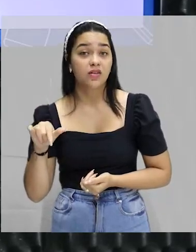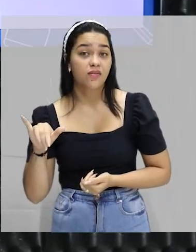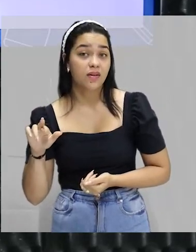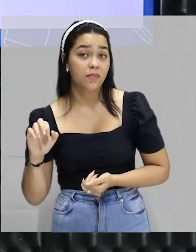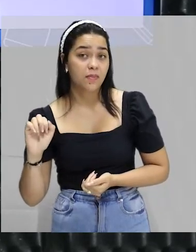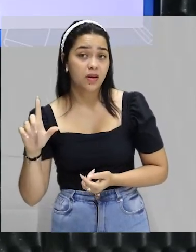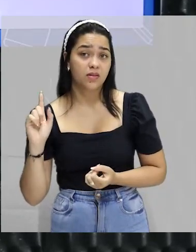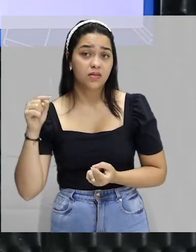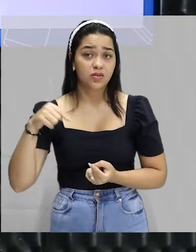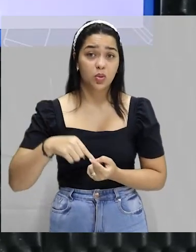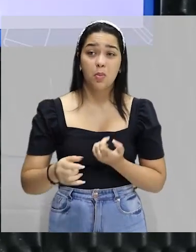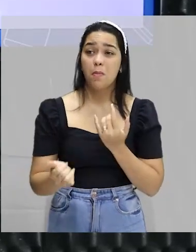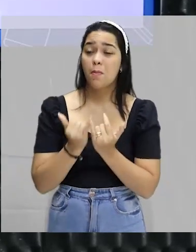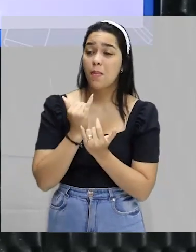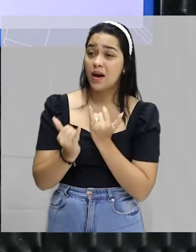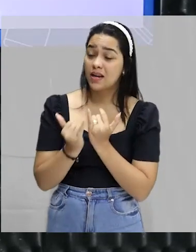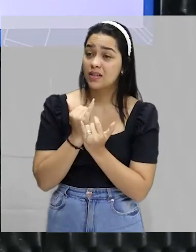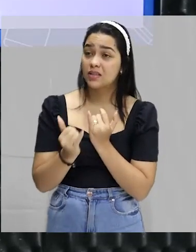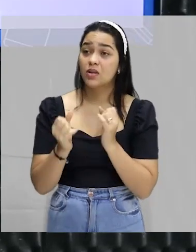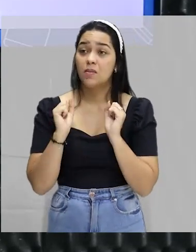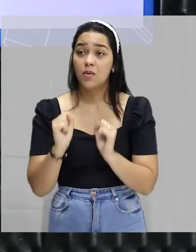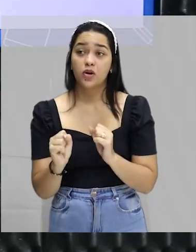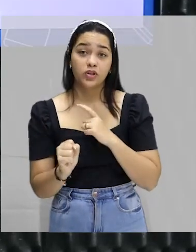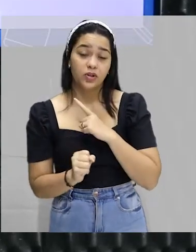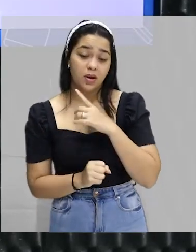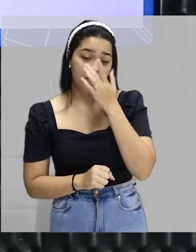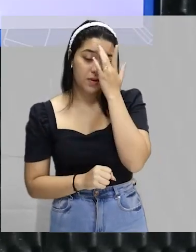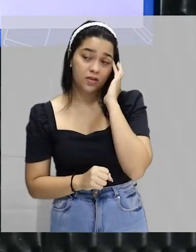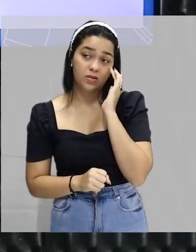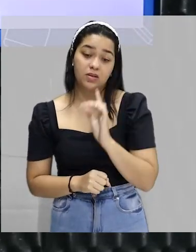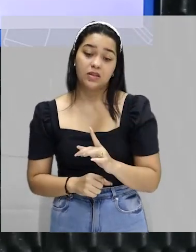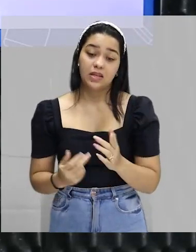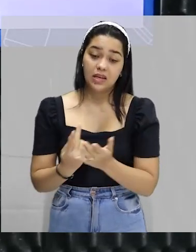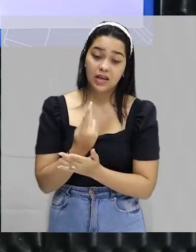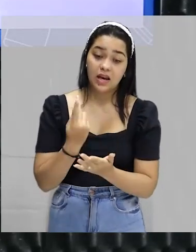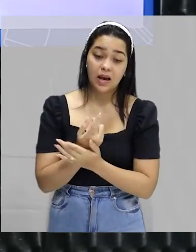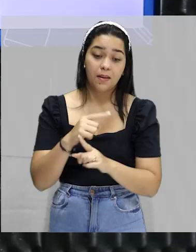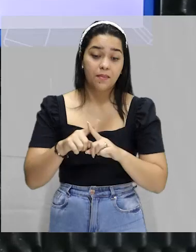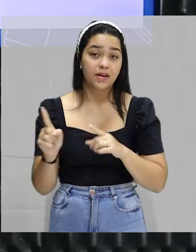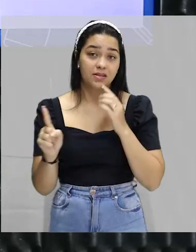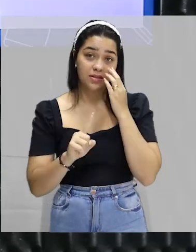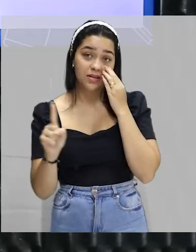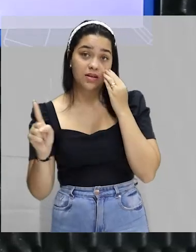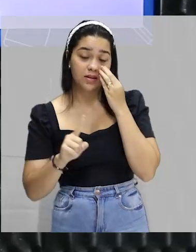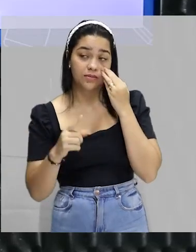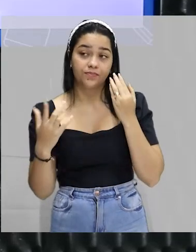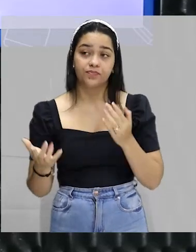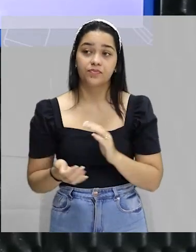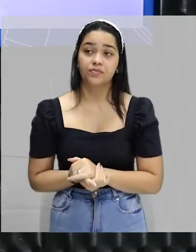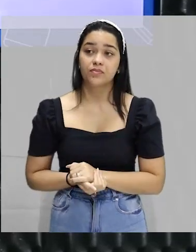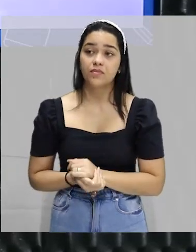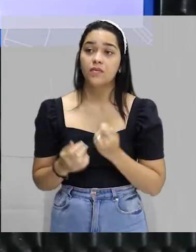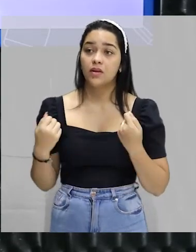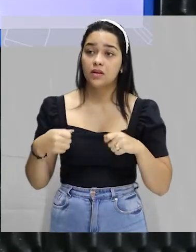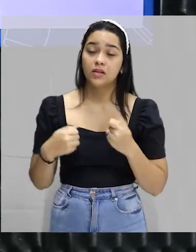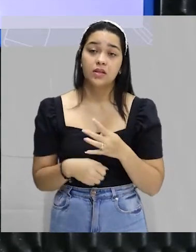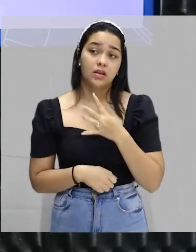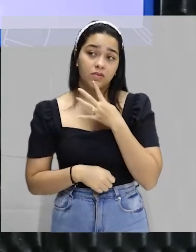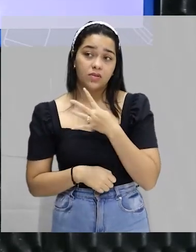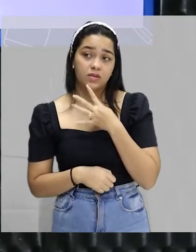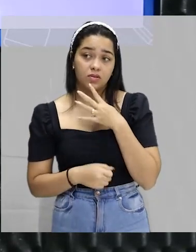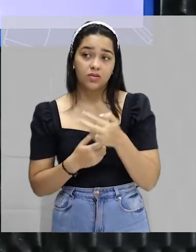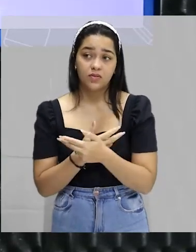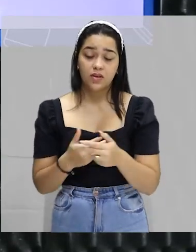finalidade. Muito parecido. Pode fazer alguém marcar também, mas não é não. Tá certo? Aí eu tenho que conhecer